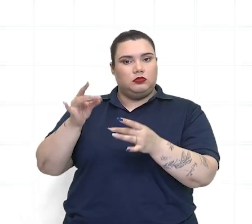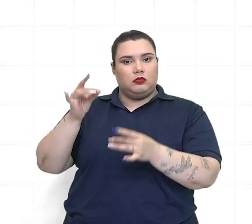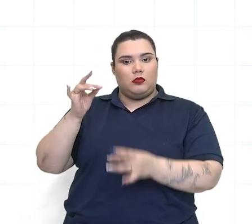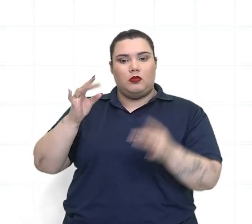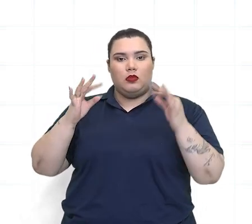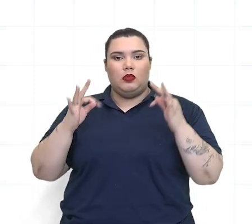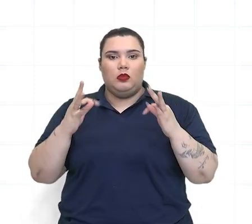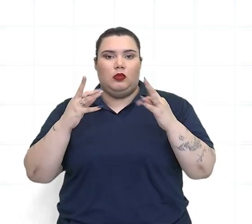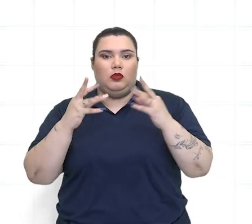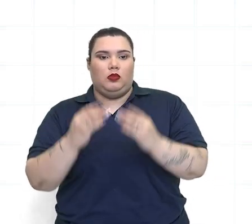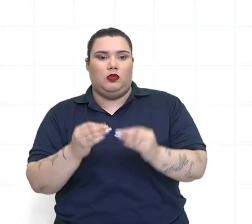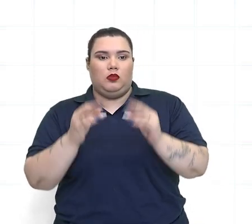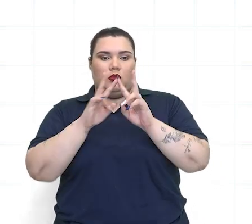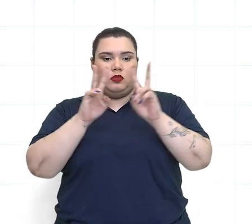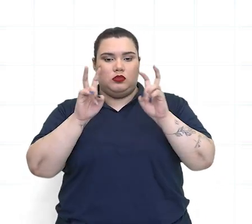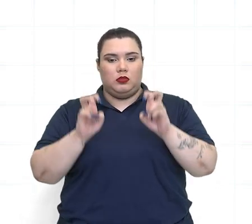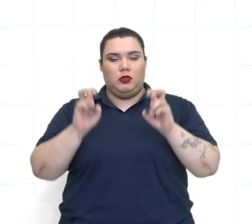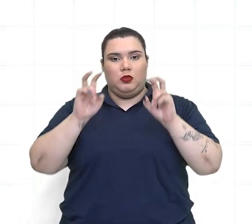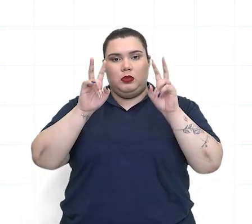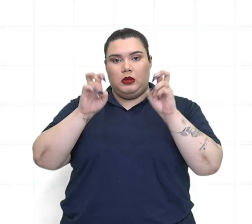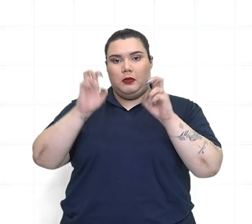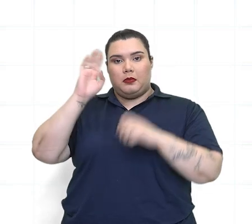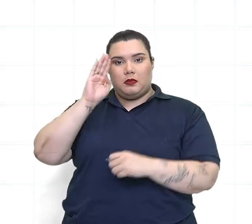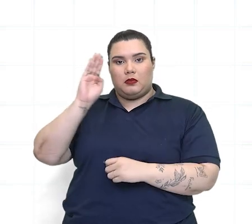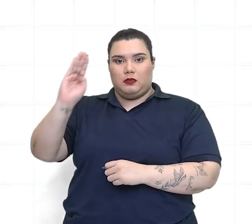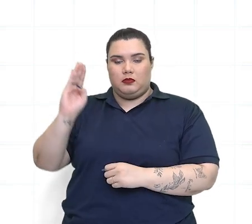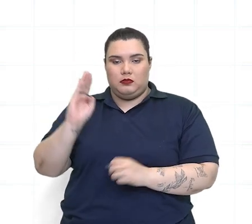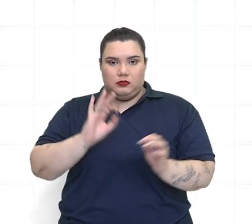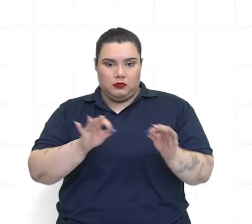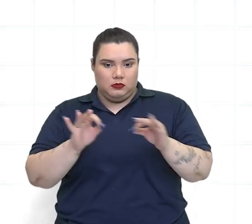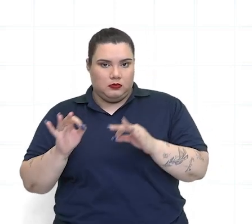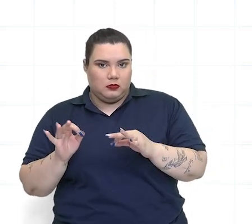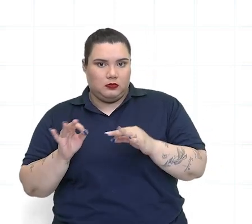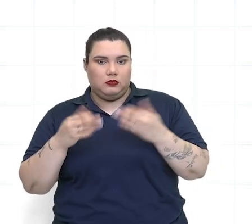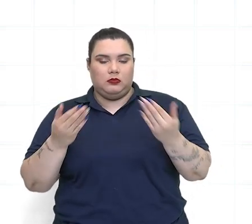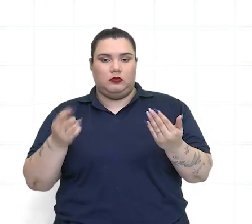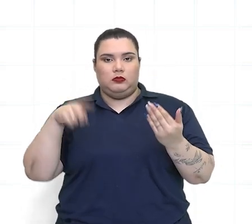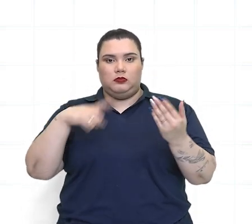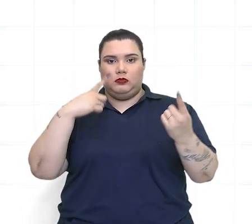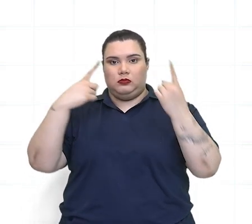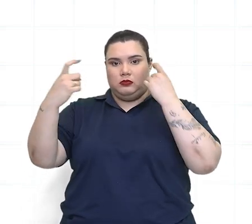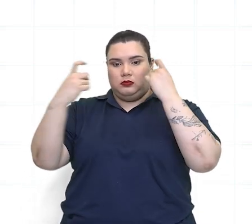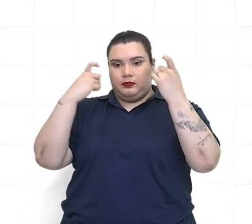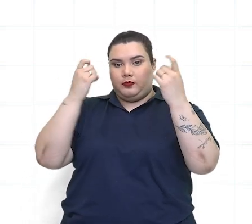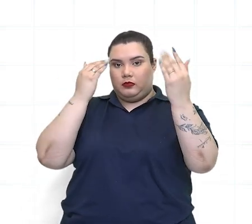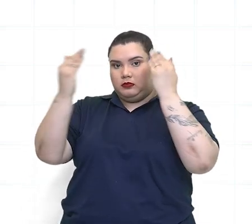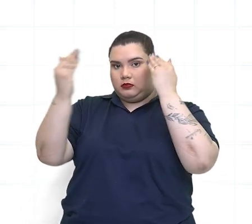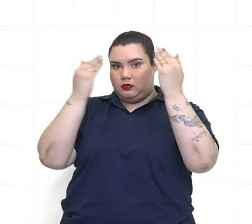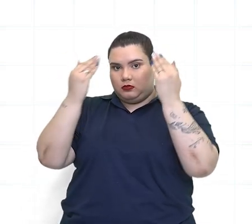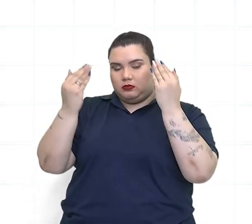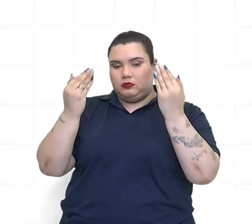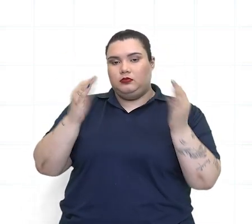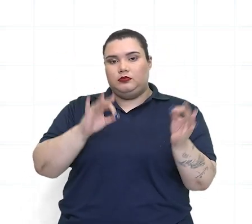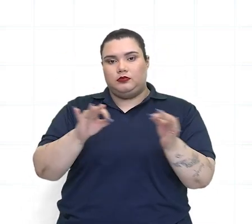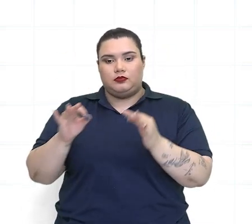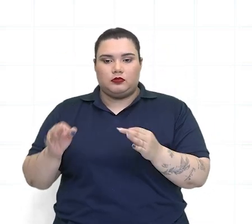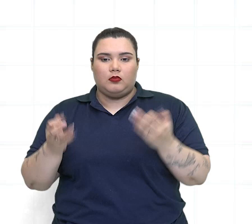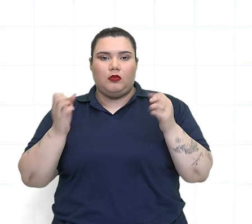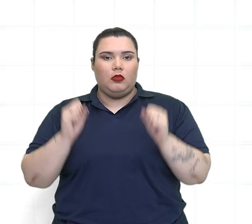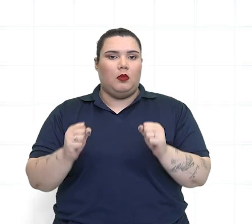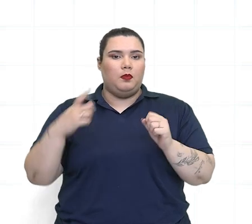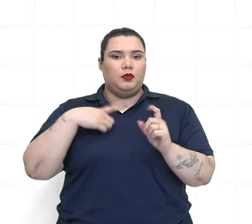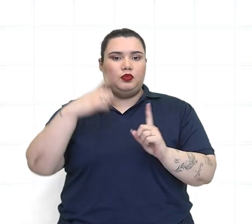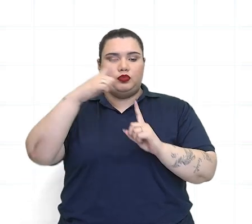tudo sobre o tema principal, né, que é a violência psicológica. Você pode falar de